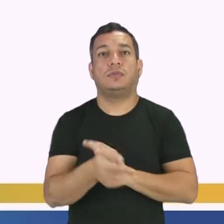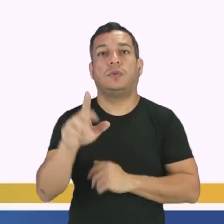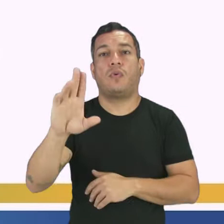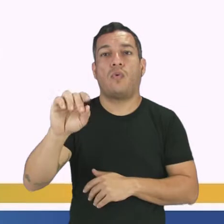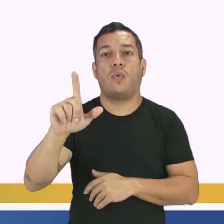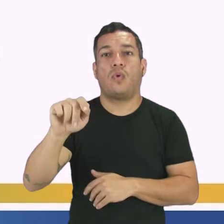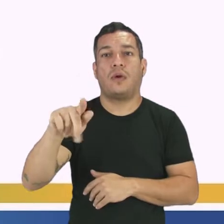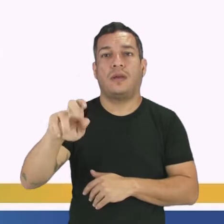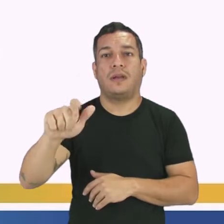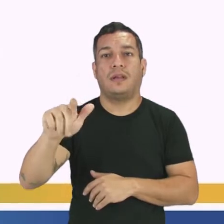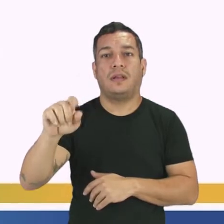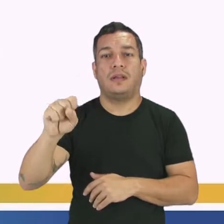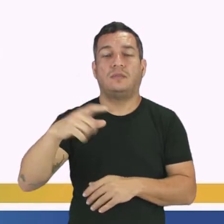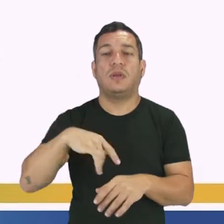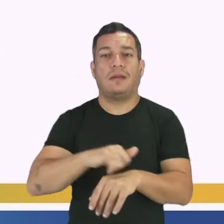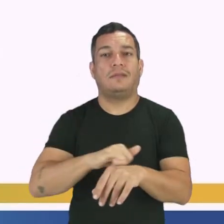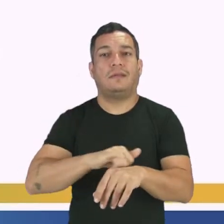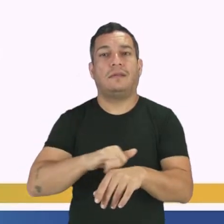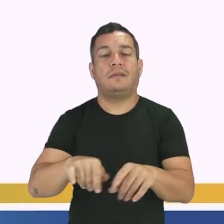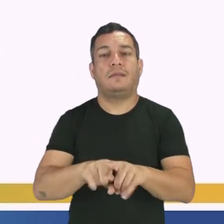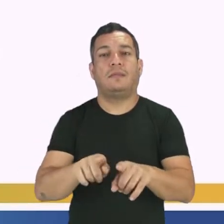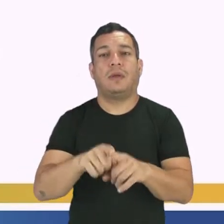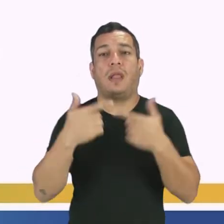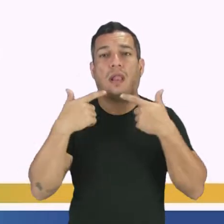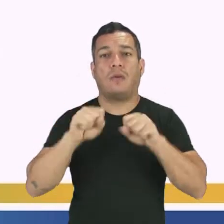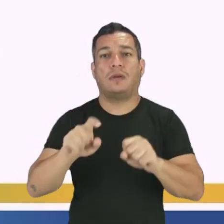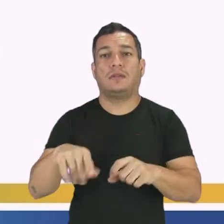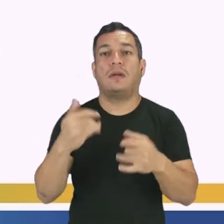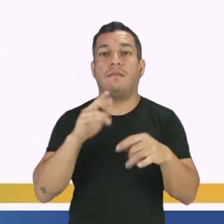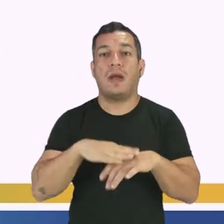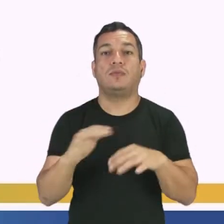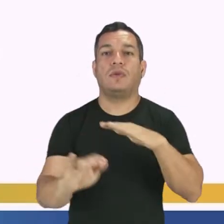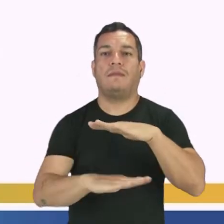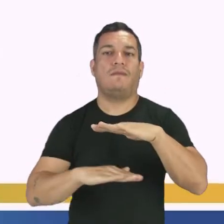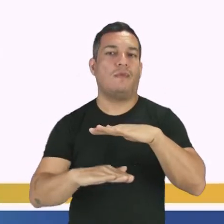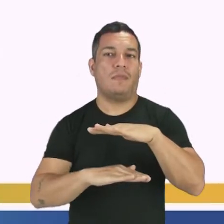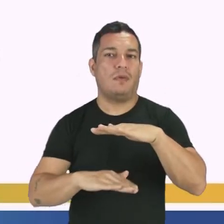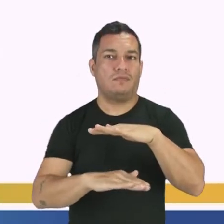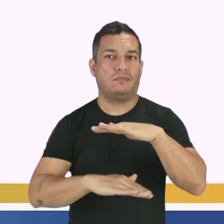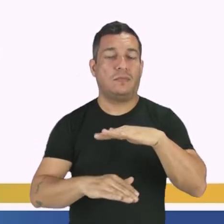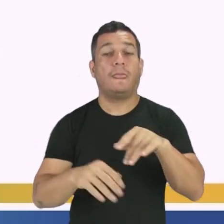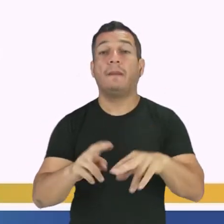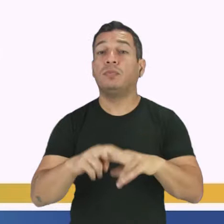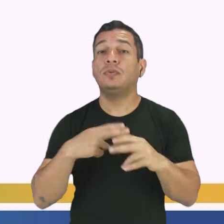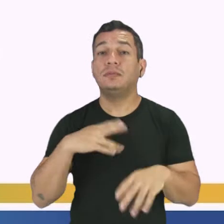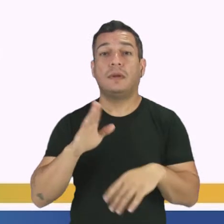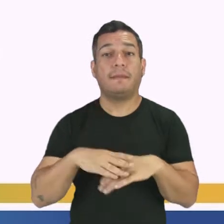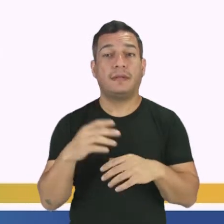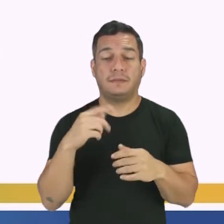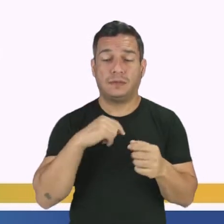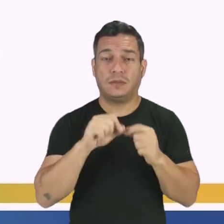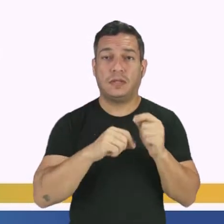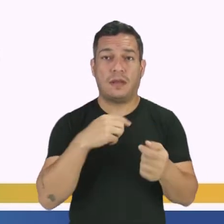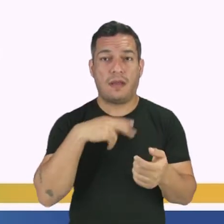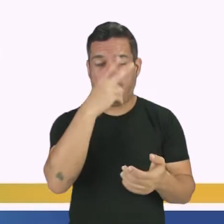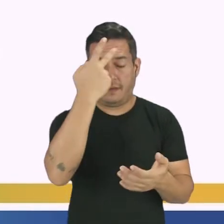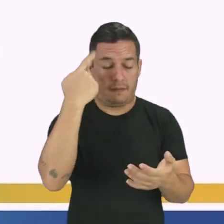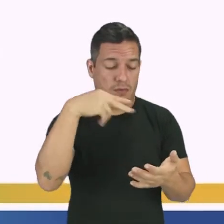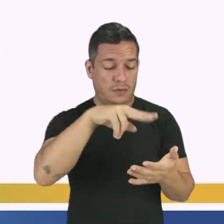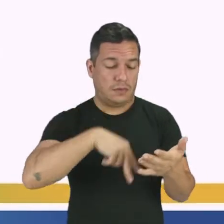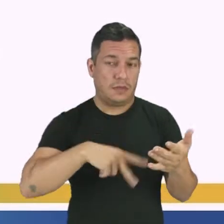interlocução direta são estratégias comuns, ou seja, a linguagem é mais informal. Por isso que ela chega mais próximo ao